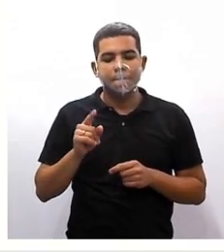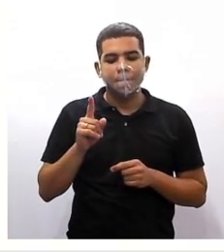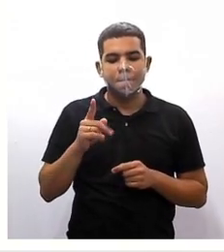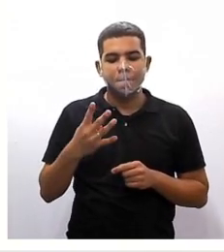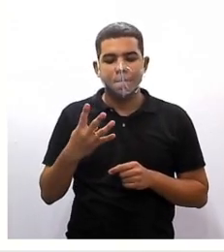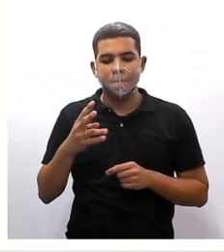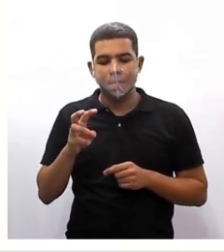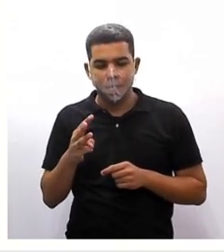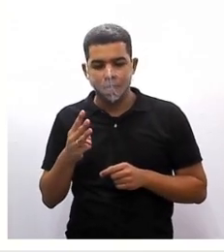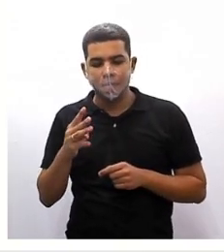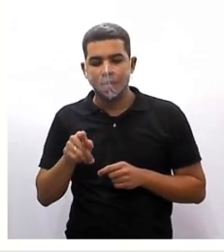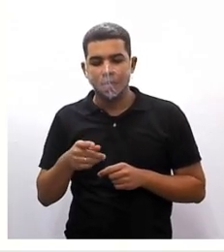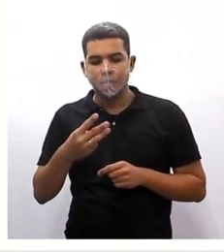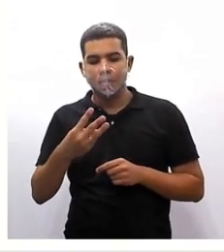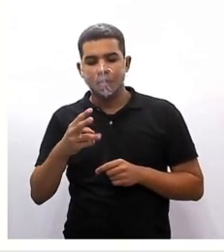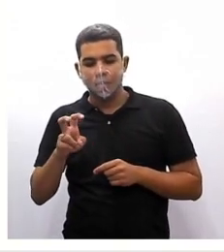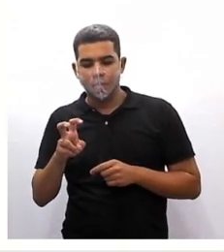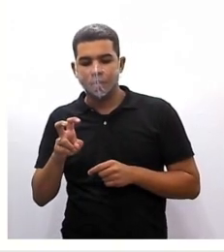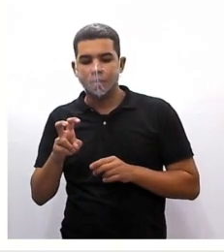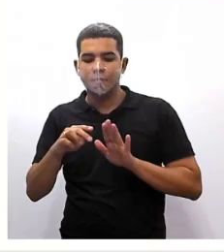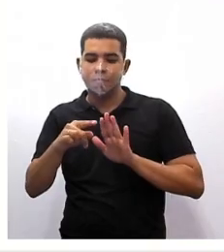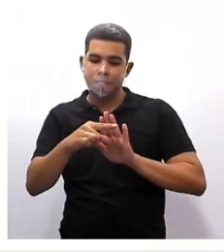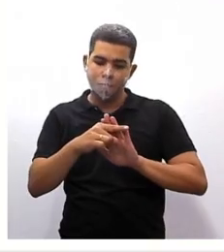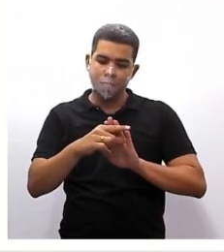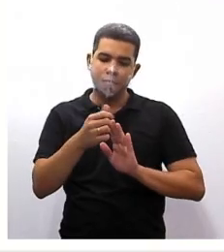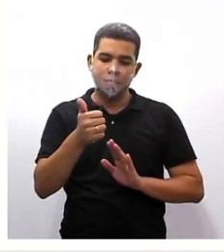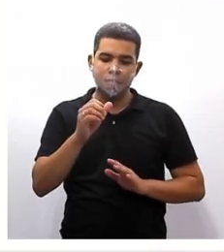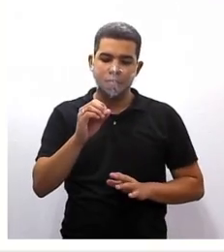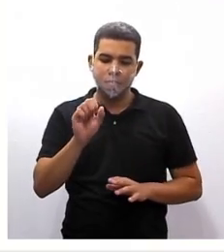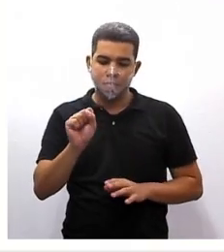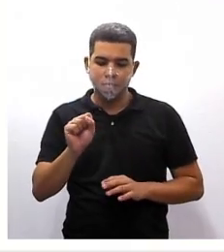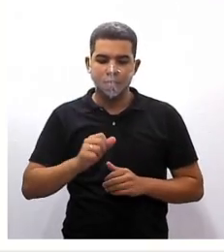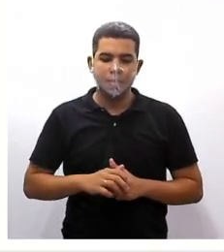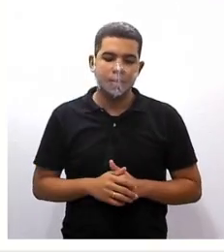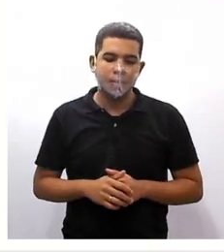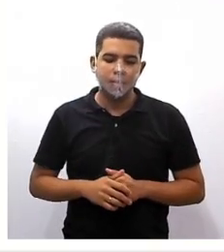143,35 menos 108. Então, a diferença é menos